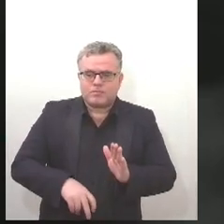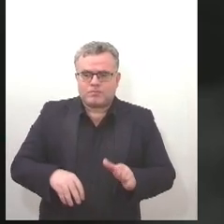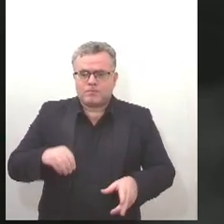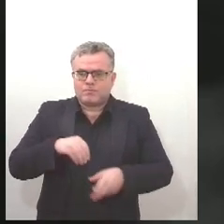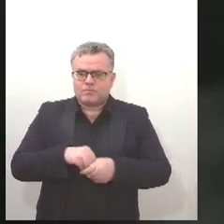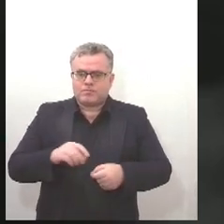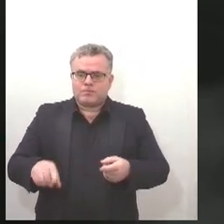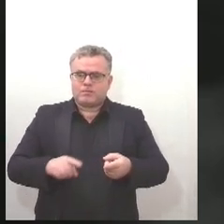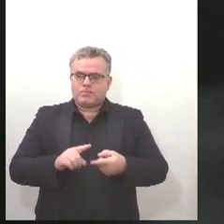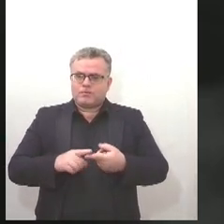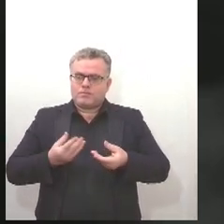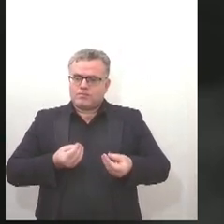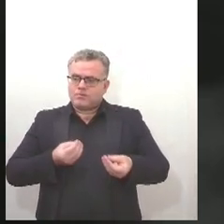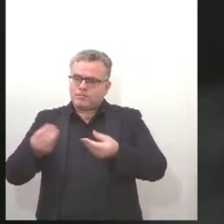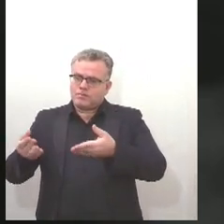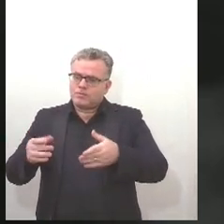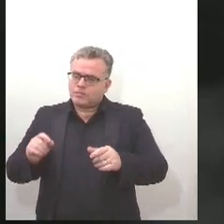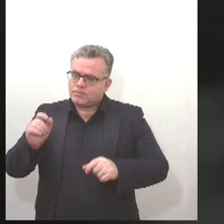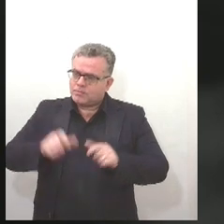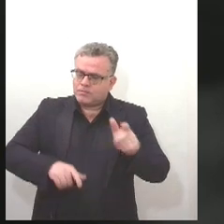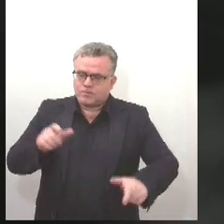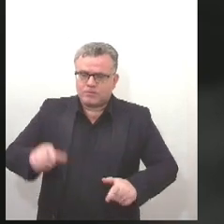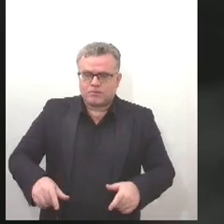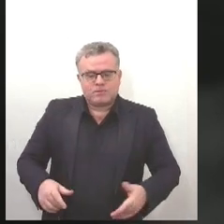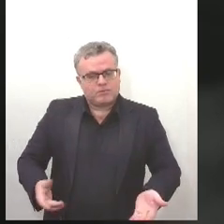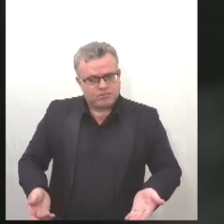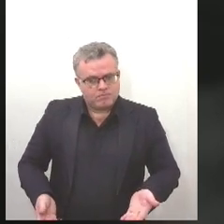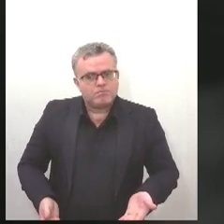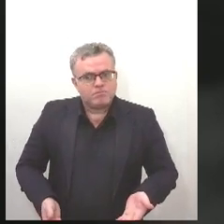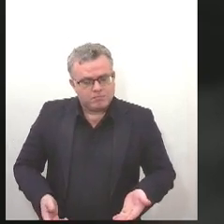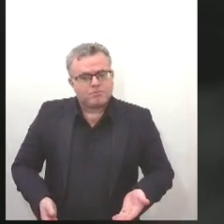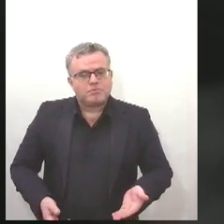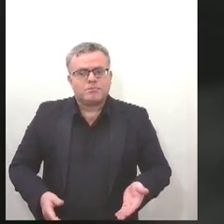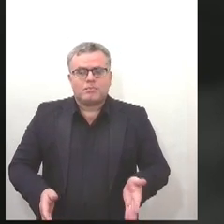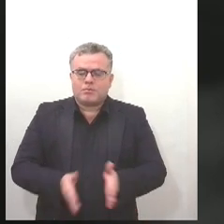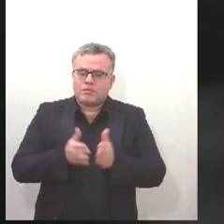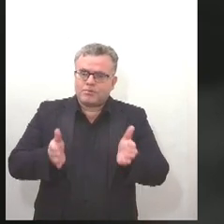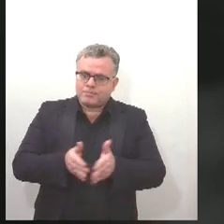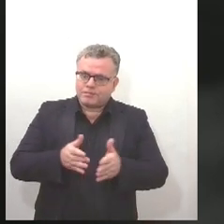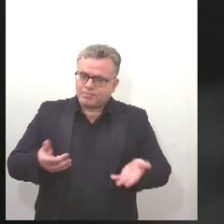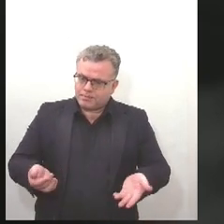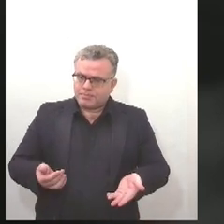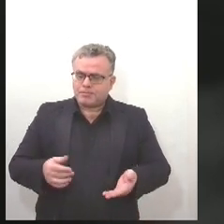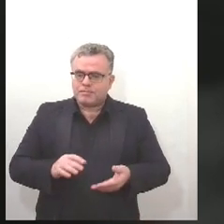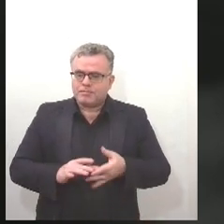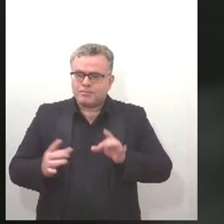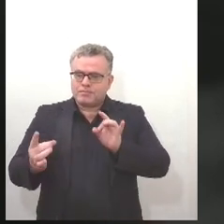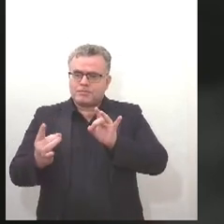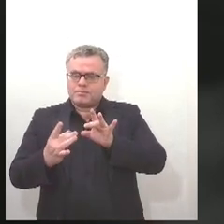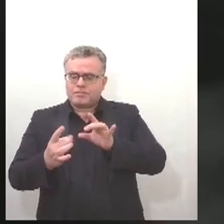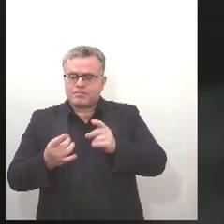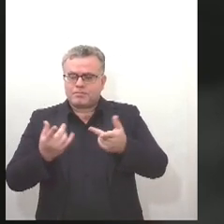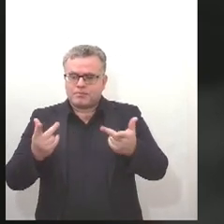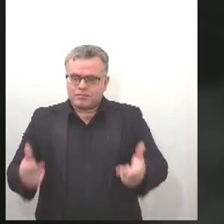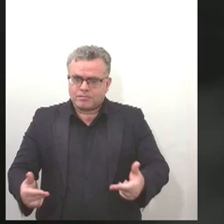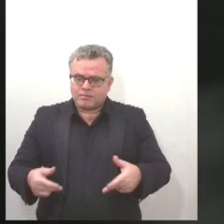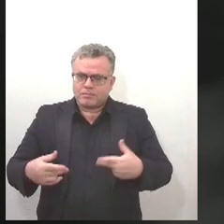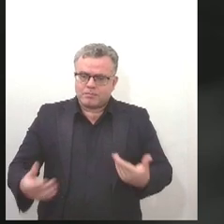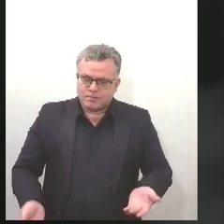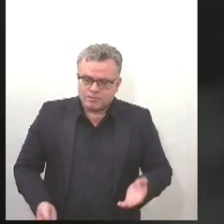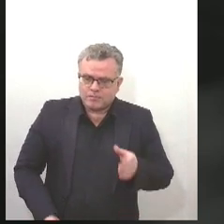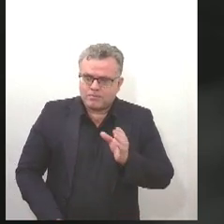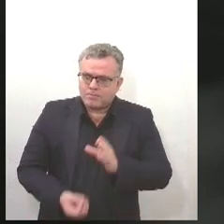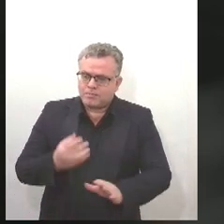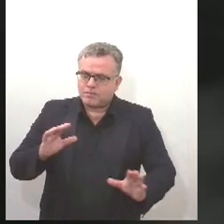imposto para consumidores de baixa renda uma espécie de cashback criação da categoria de nano empreendedor que